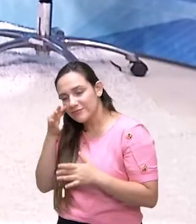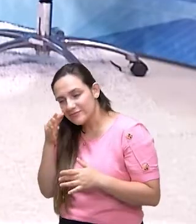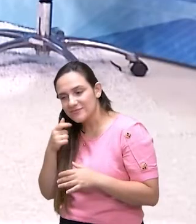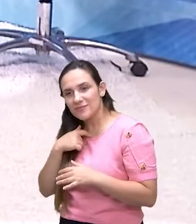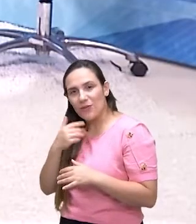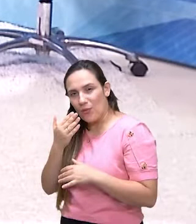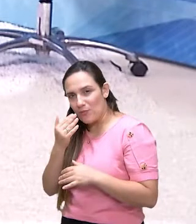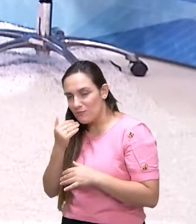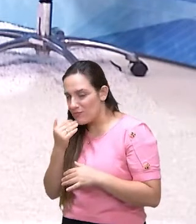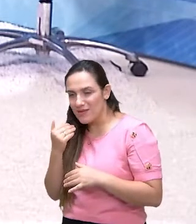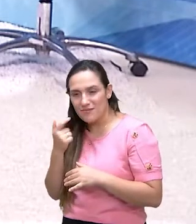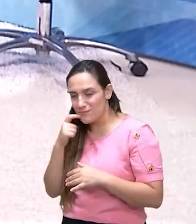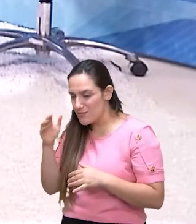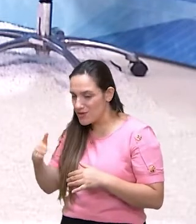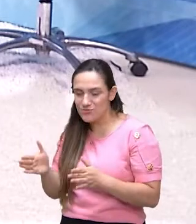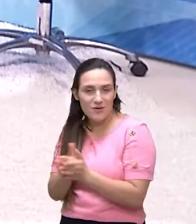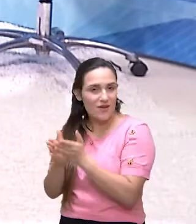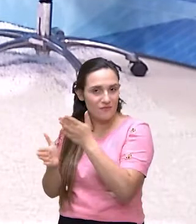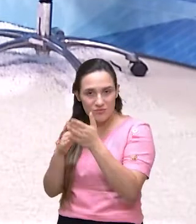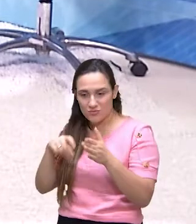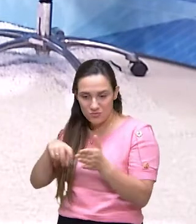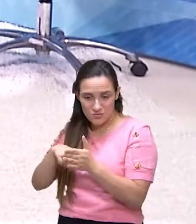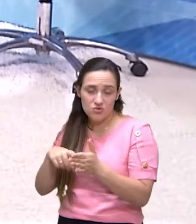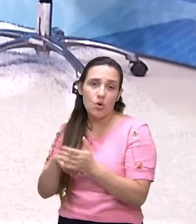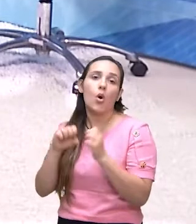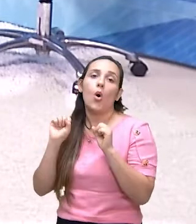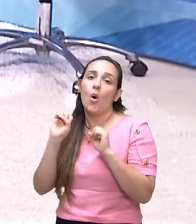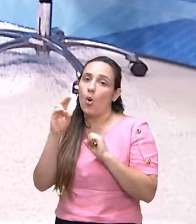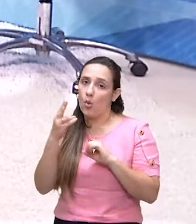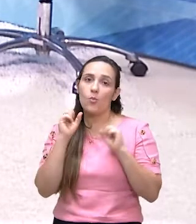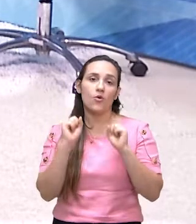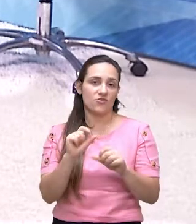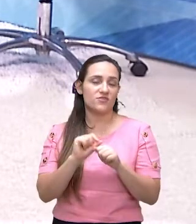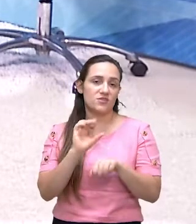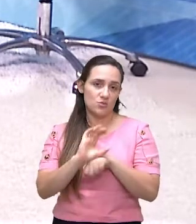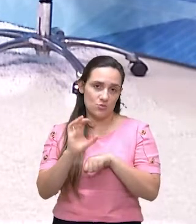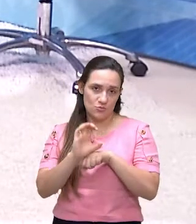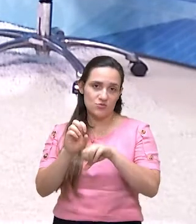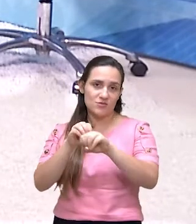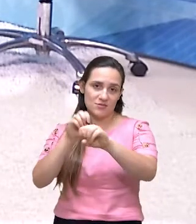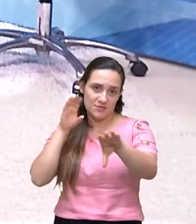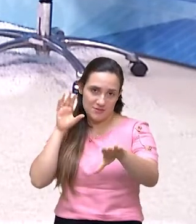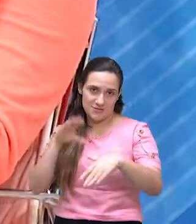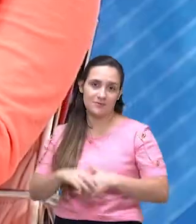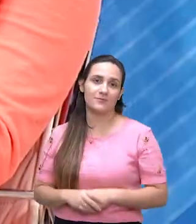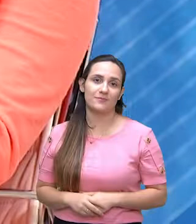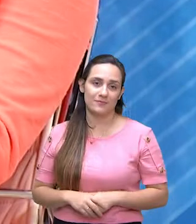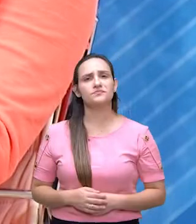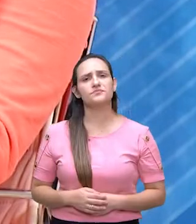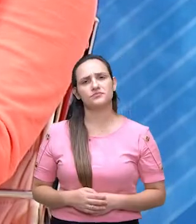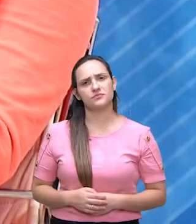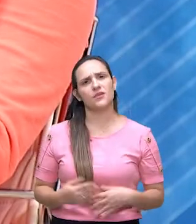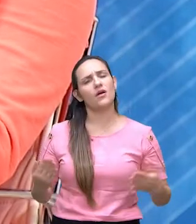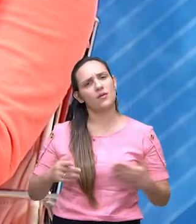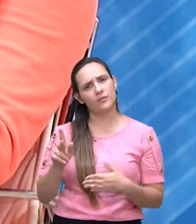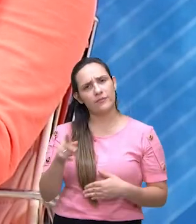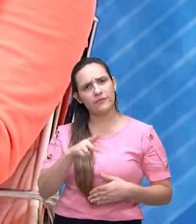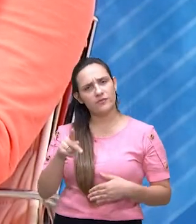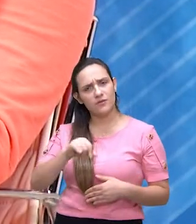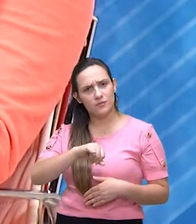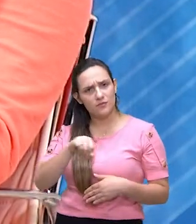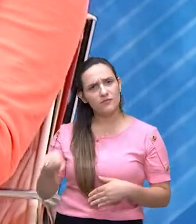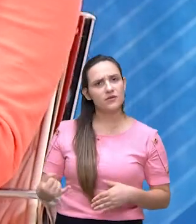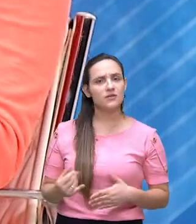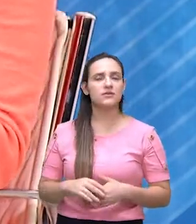encontramos os colegas comemos um peixe maravilhoso em Coxim ou a gente chega através do curso à distância professora pegando um gancho